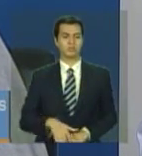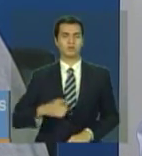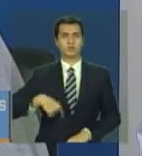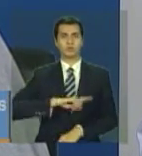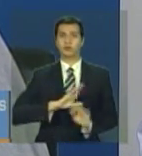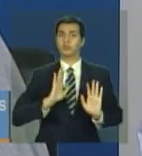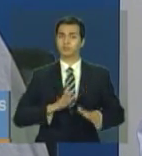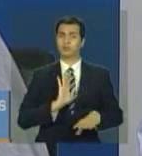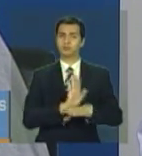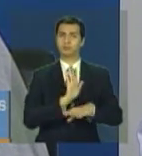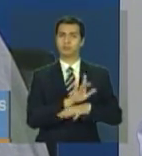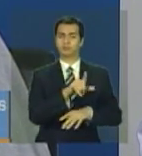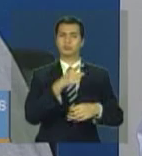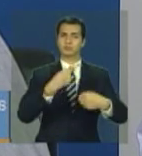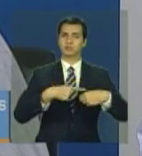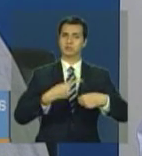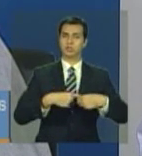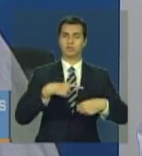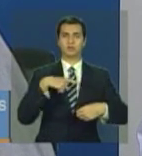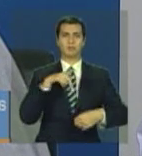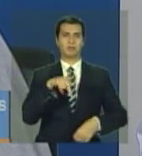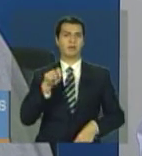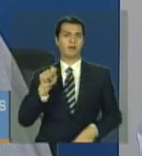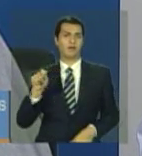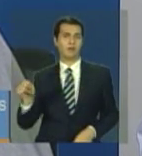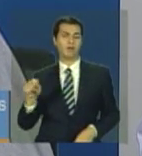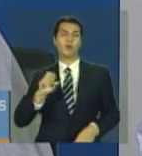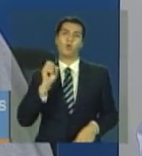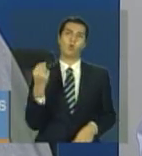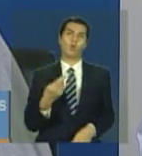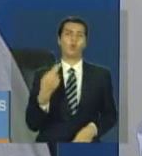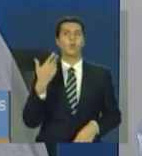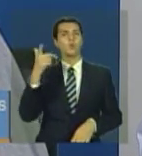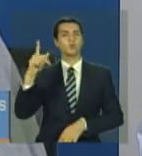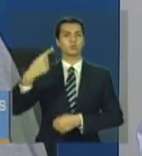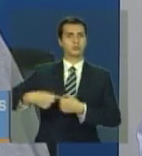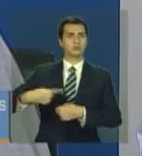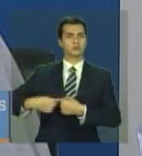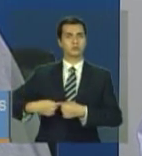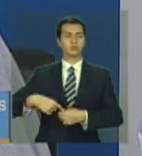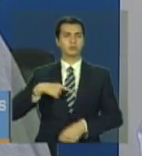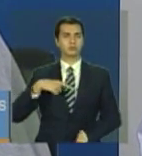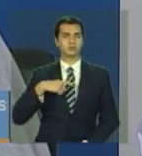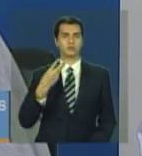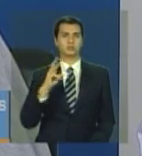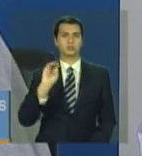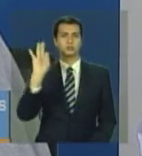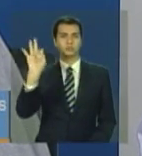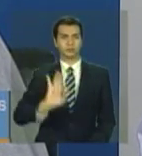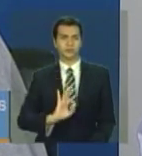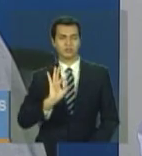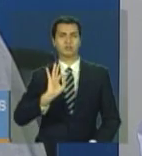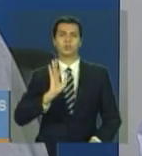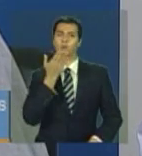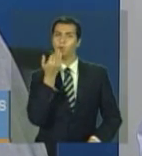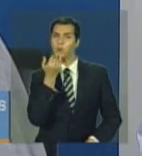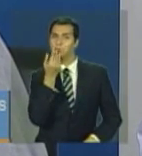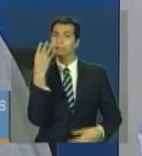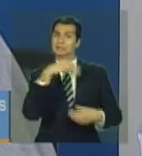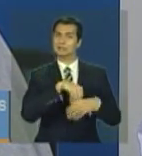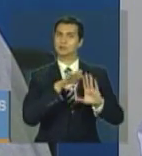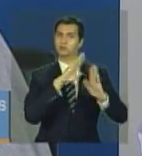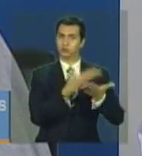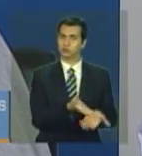têm o PAA, Programa de Aquisição de Alimentos, ou que já estão implantando esses 30% da alimentação escolar como uma forma